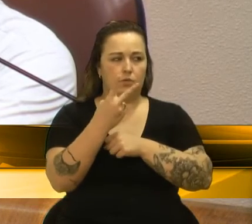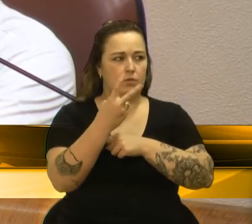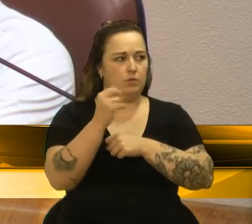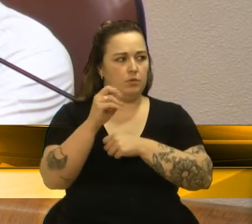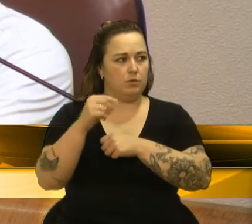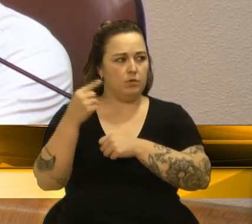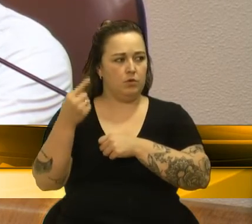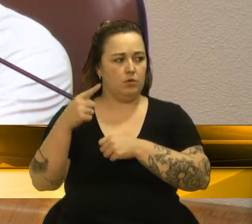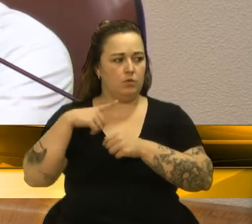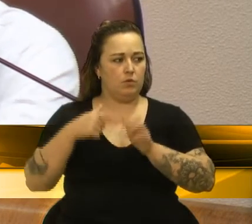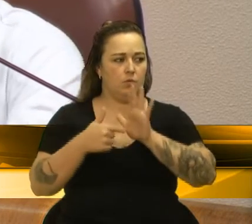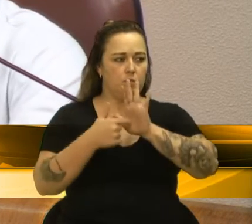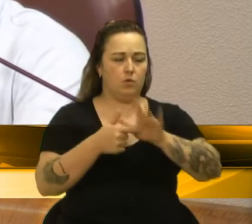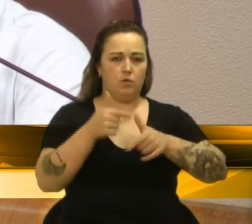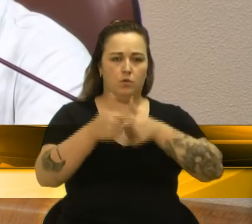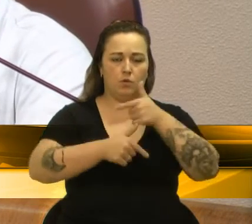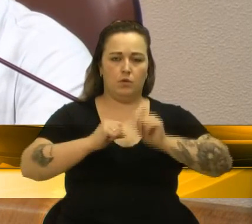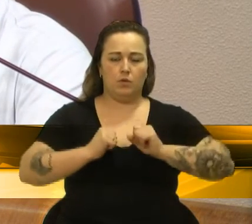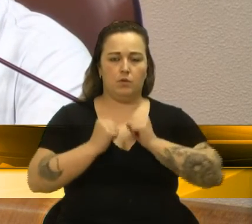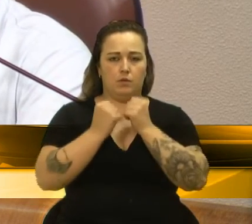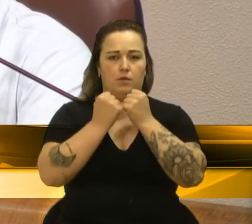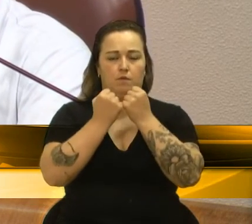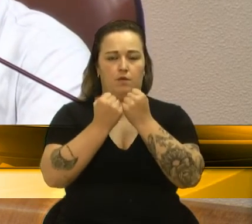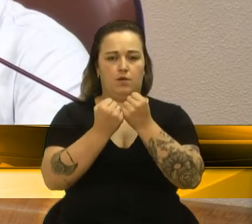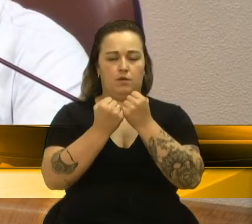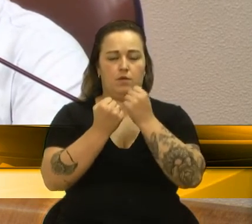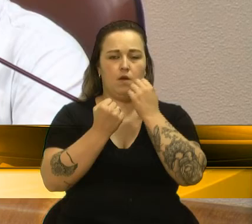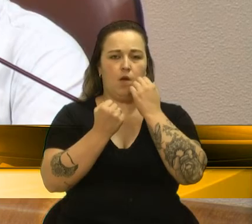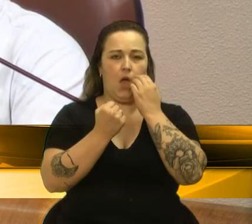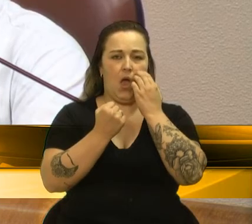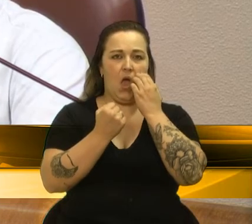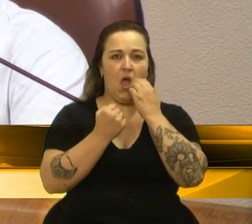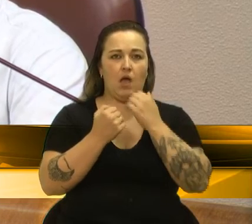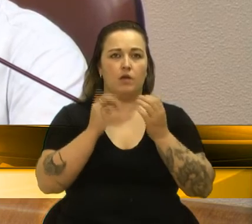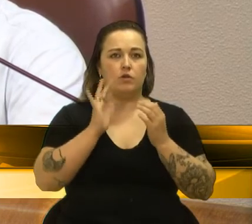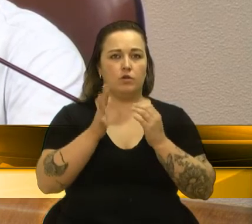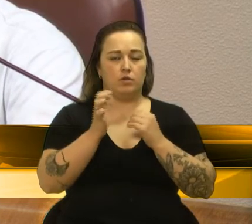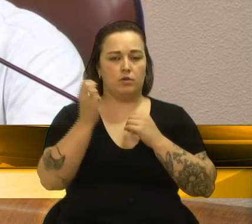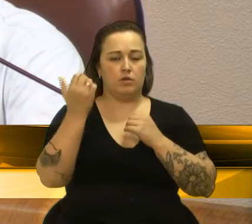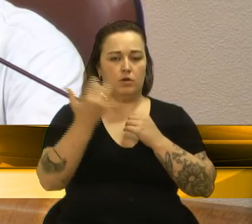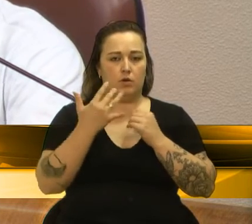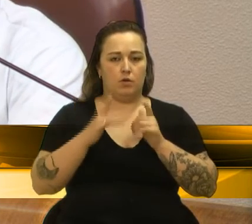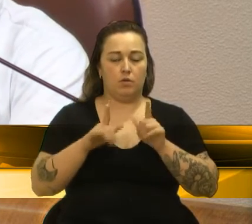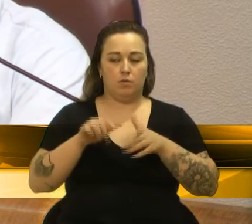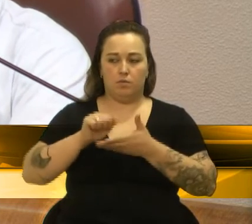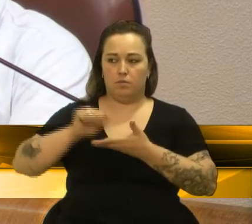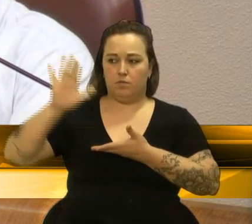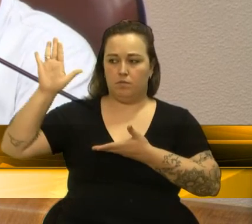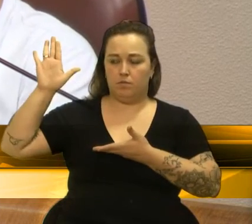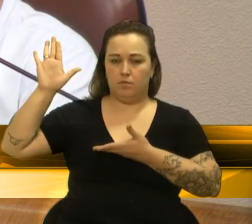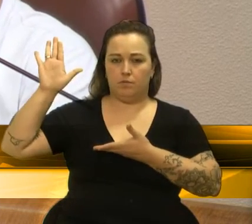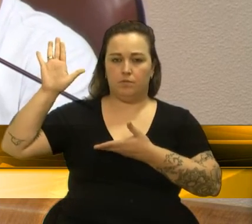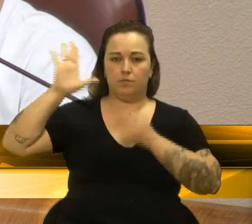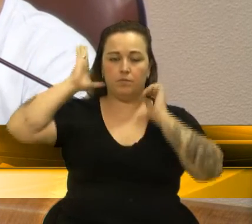que fornece embasamento para a defesa dos direitos decorrentes da cidade. Sabe-se que o espaço urbano... Questão pela ordem, senhor presidente.